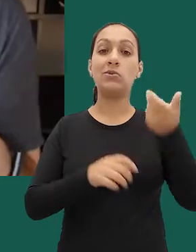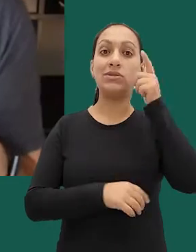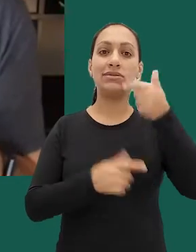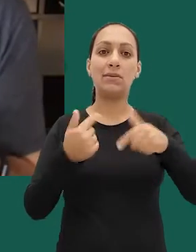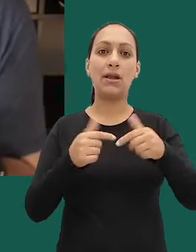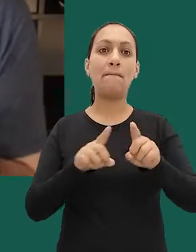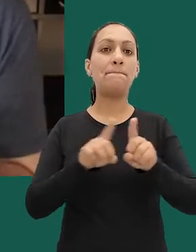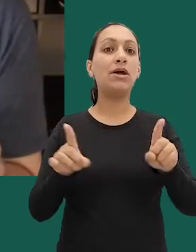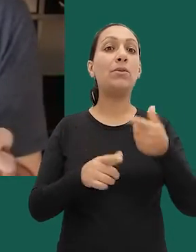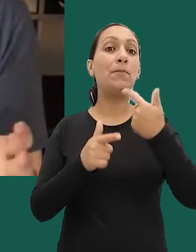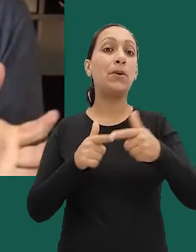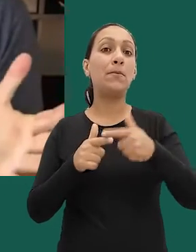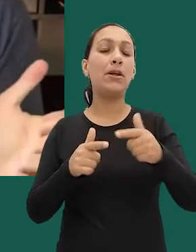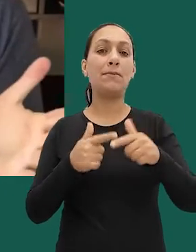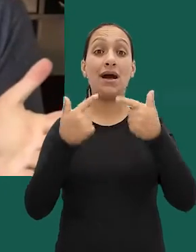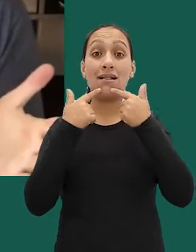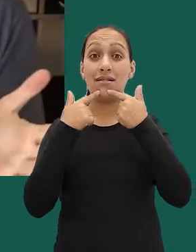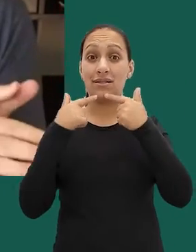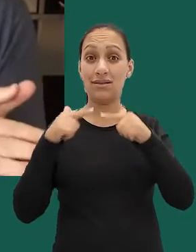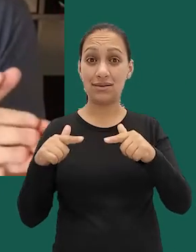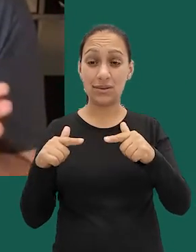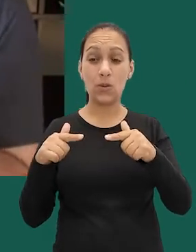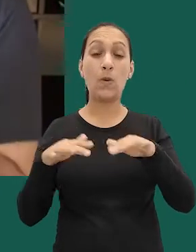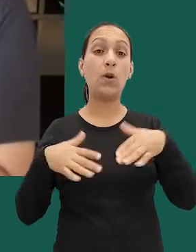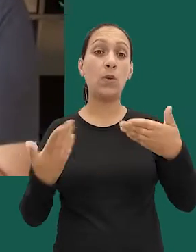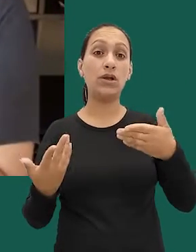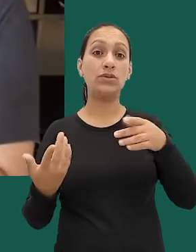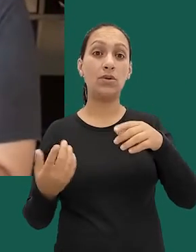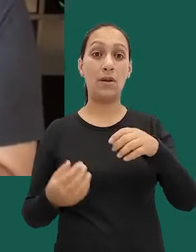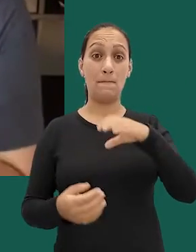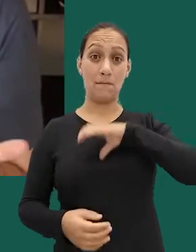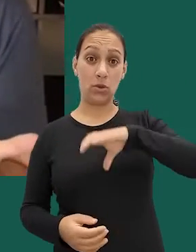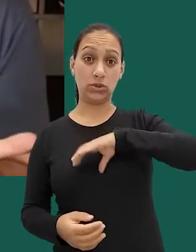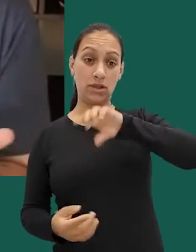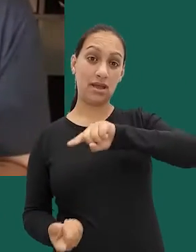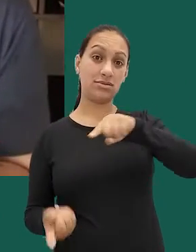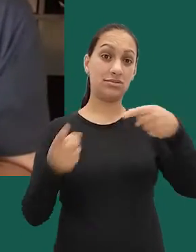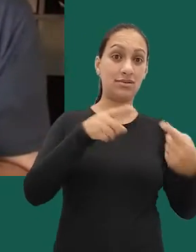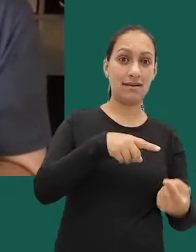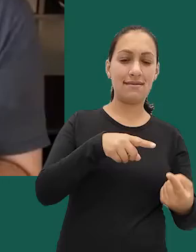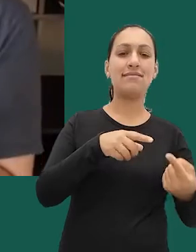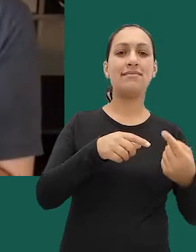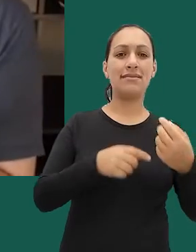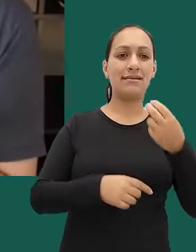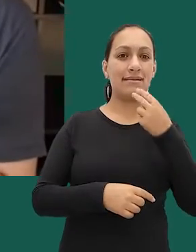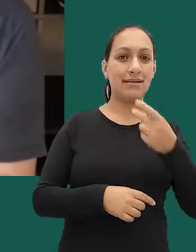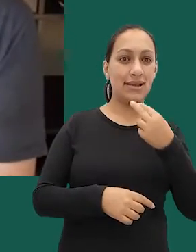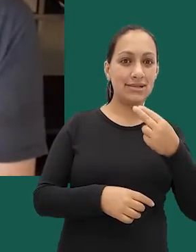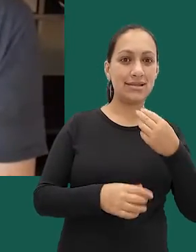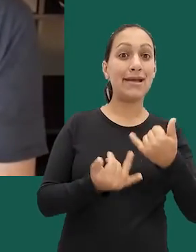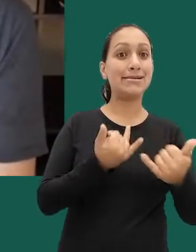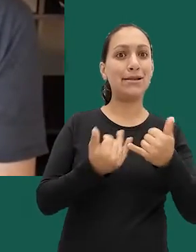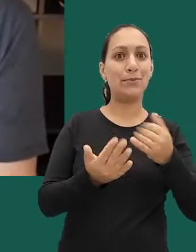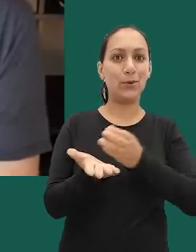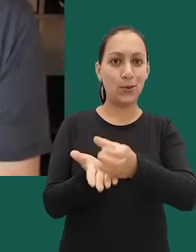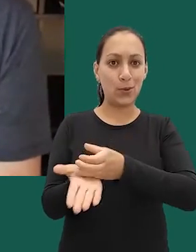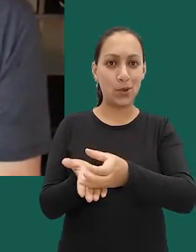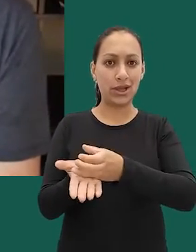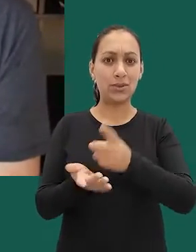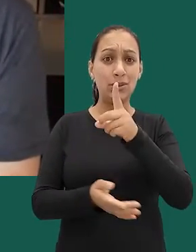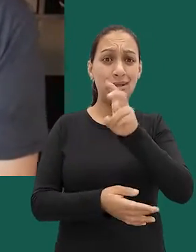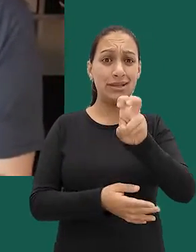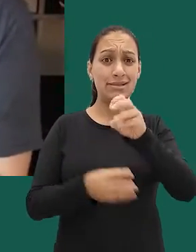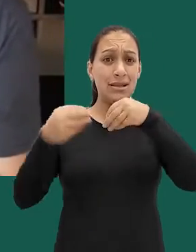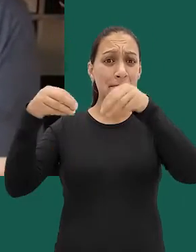vem na língua. Quando você vai transformar do português para o inglês, o currículo de um brasileiro geralmente tem 15 páginas. Tem